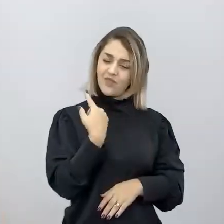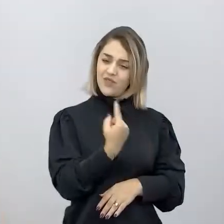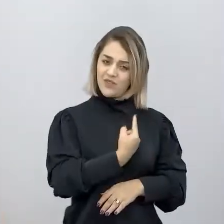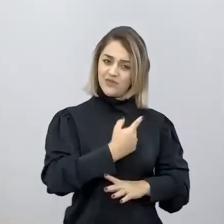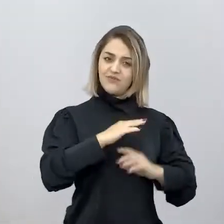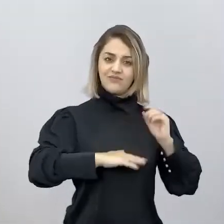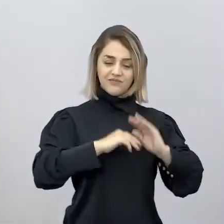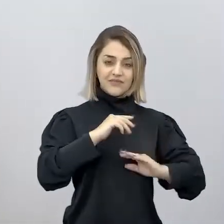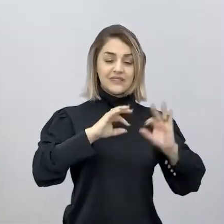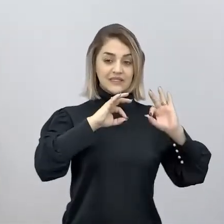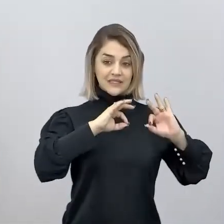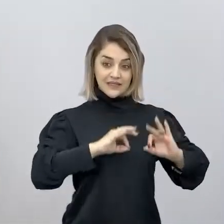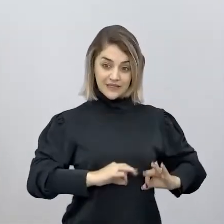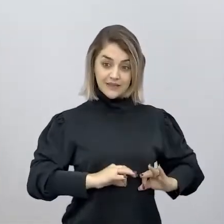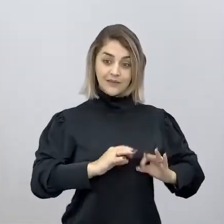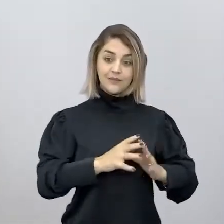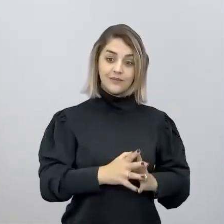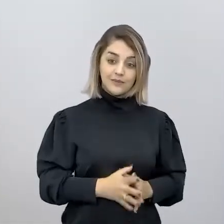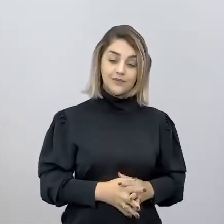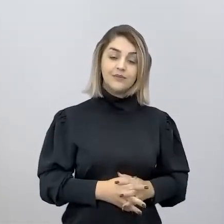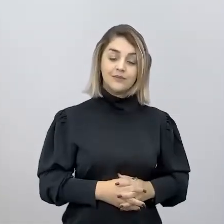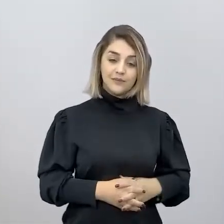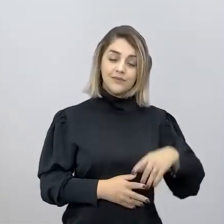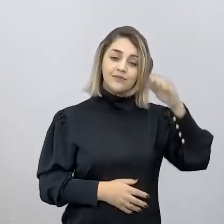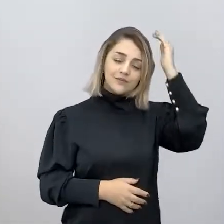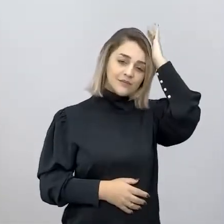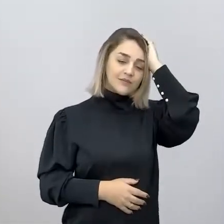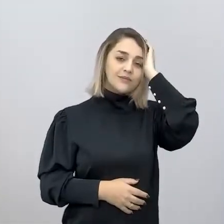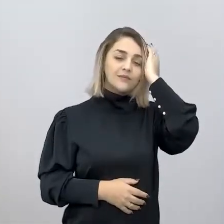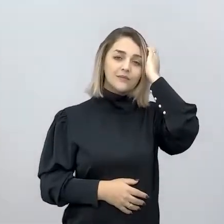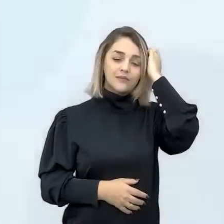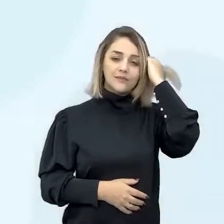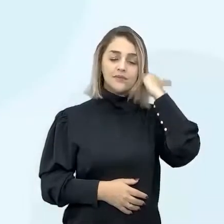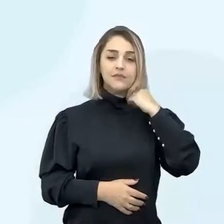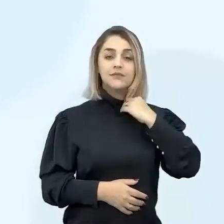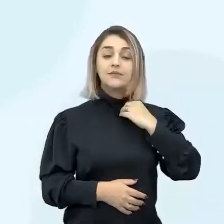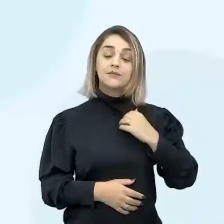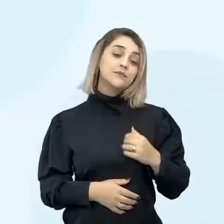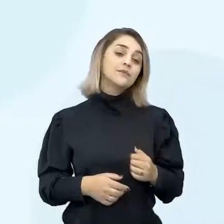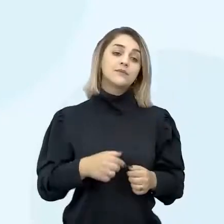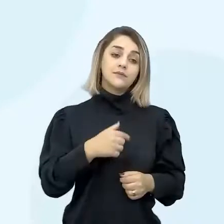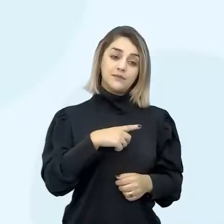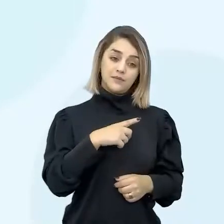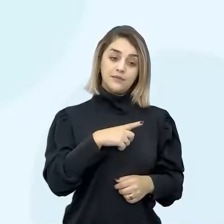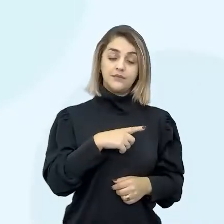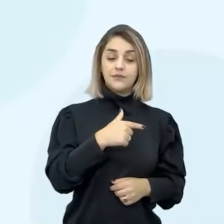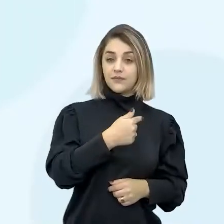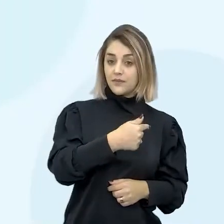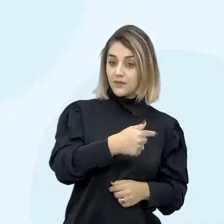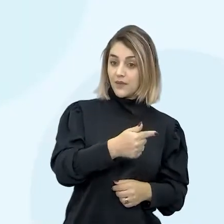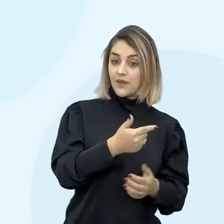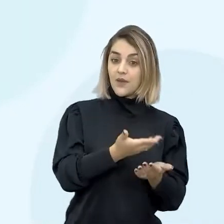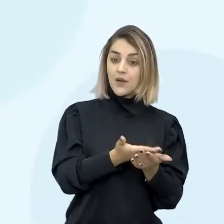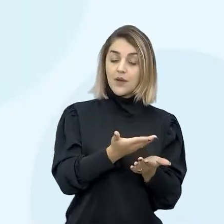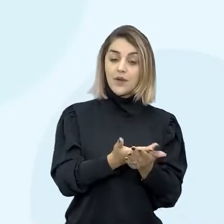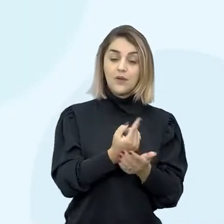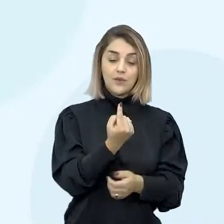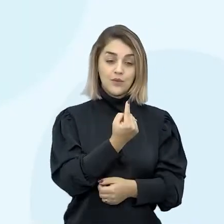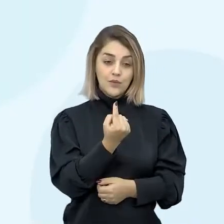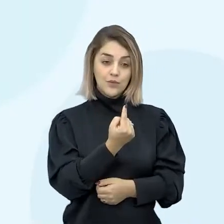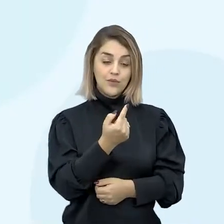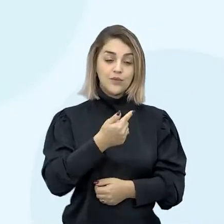eu arrumar porque eu tinha que gravar para as férias. Mas olha só isso bonitinho, mas olha só, voltando lá, rapidão. Semana que não terminou, aula 1. Aula 2, paranoia